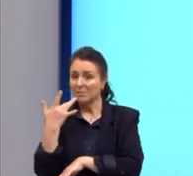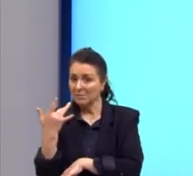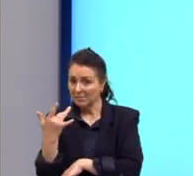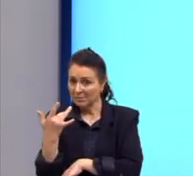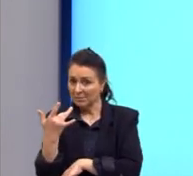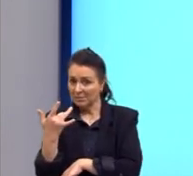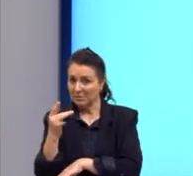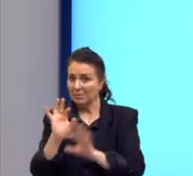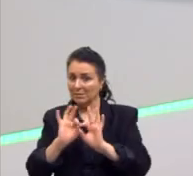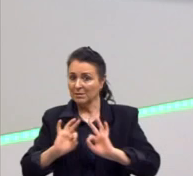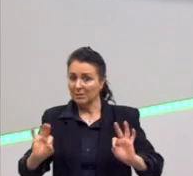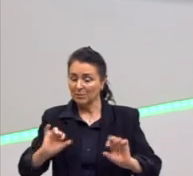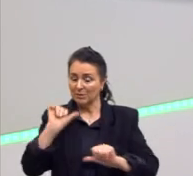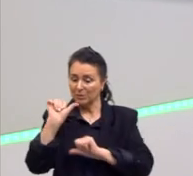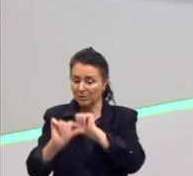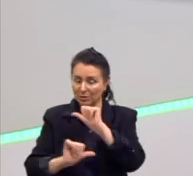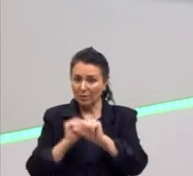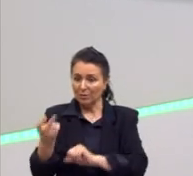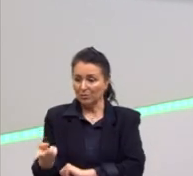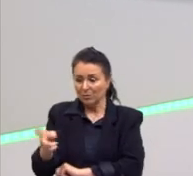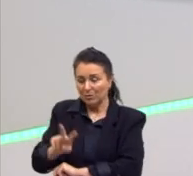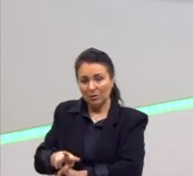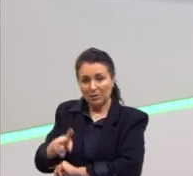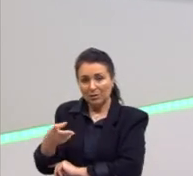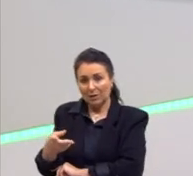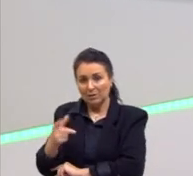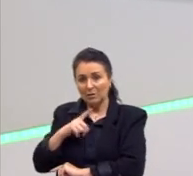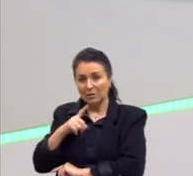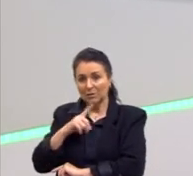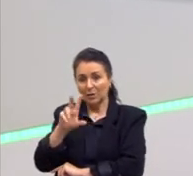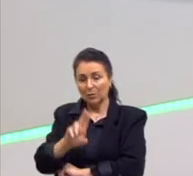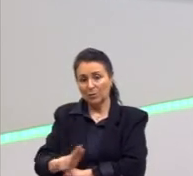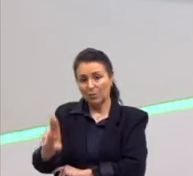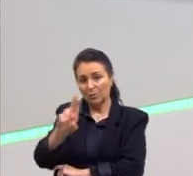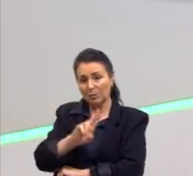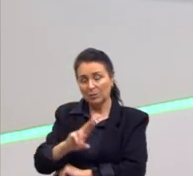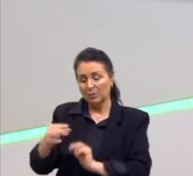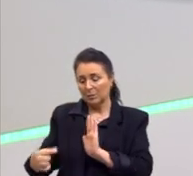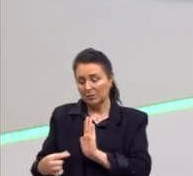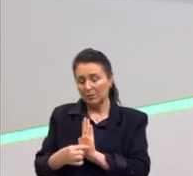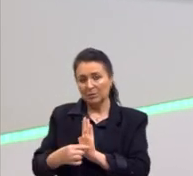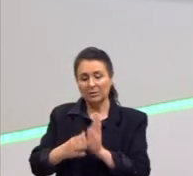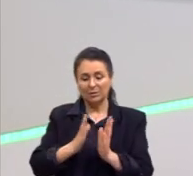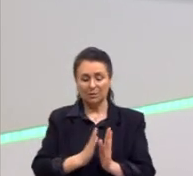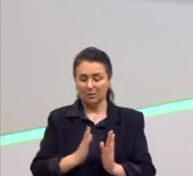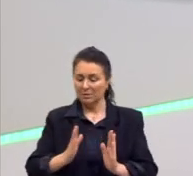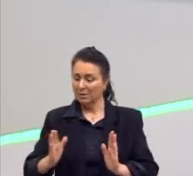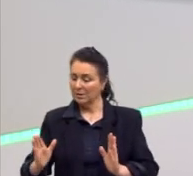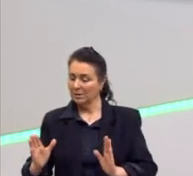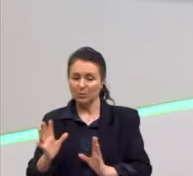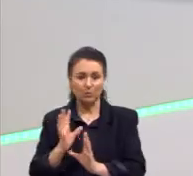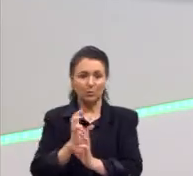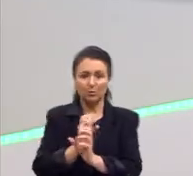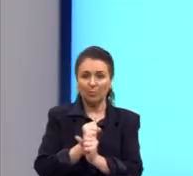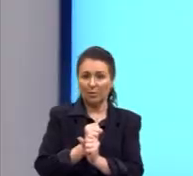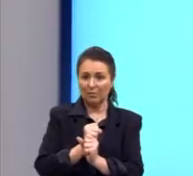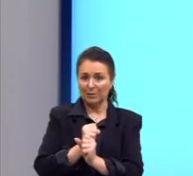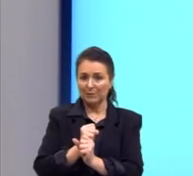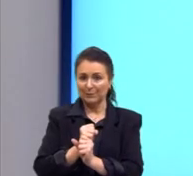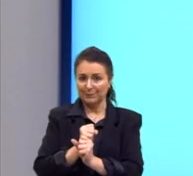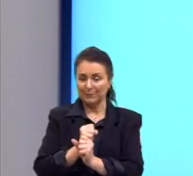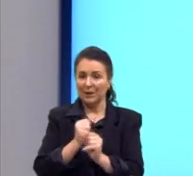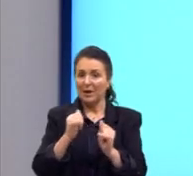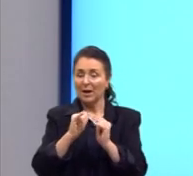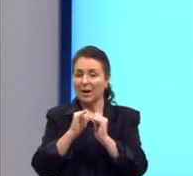a gente inverte aqui né onde essa daqui eu usava para Resistores em Série A gente somava né Às vezes tem